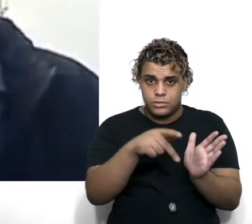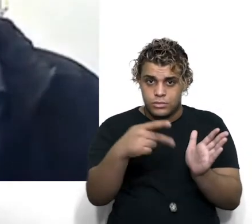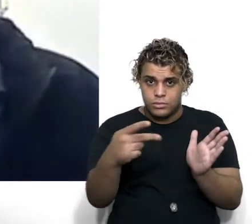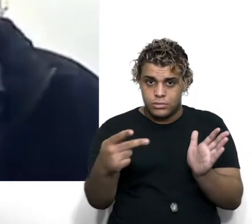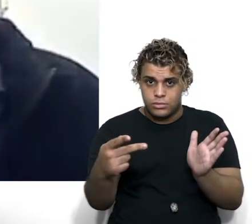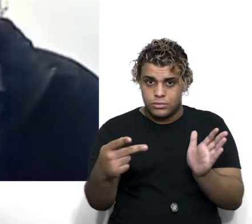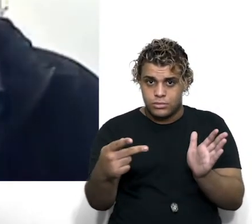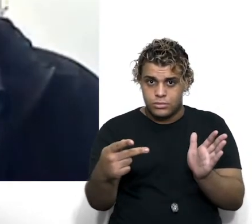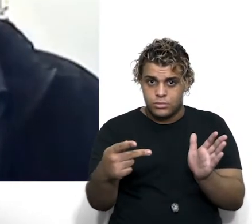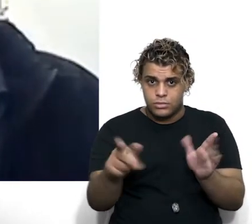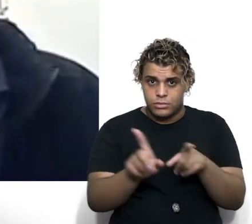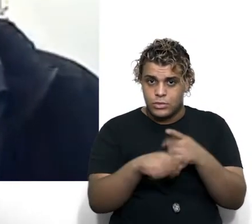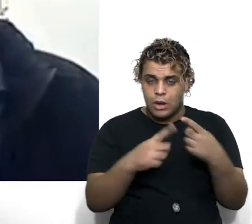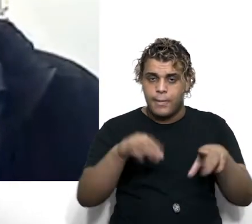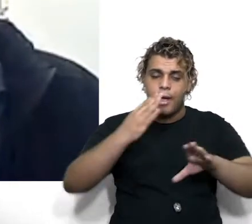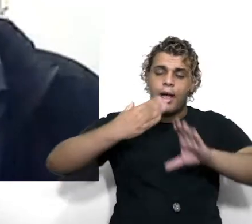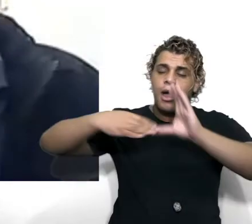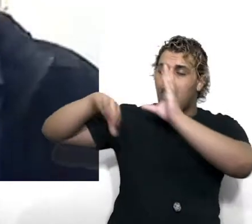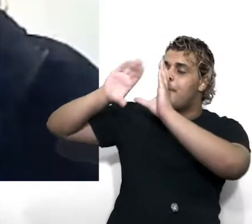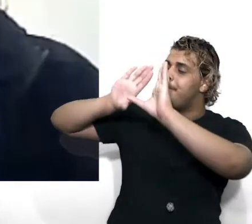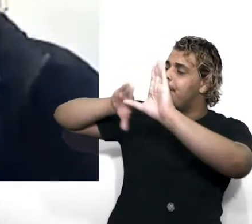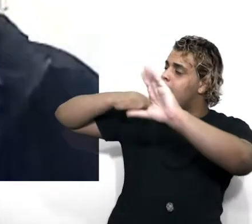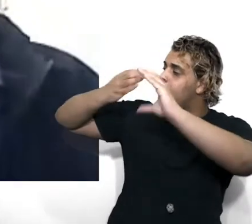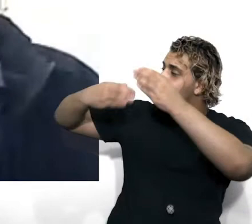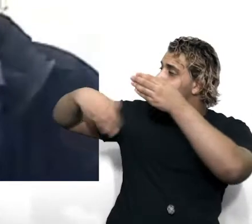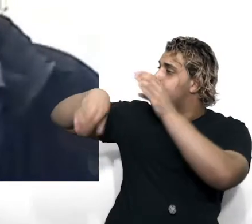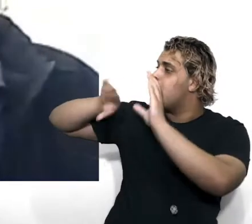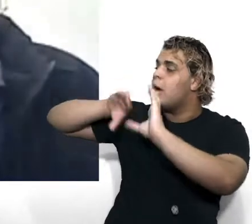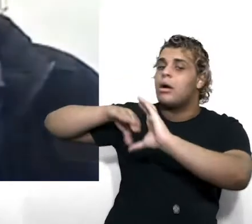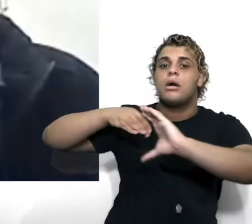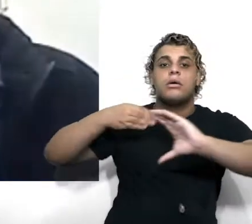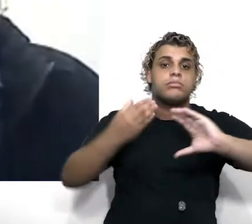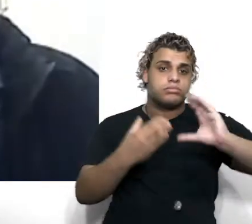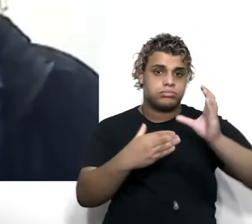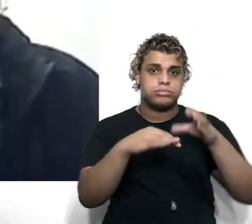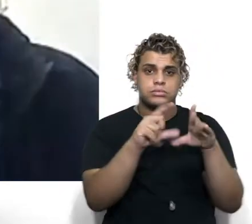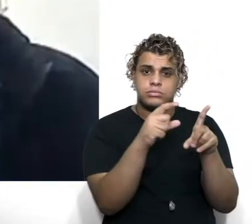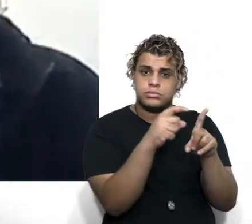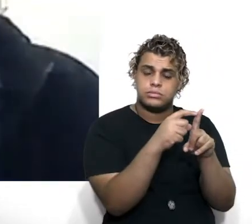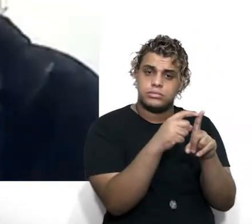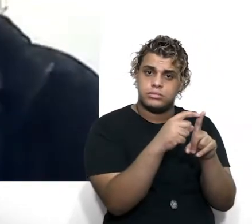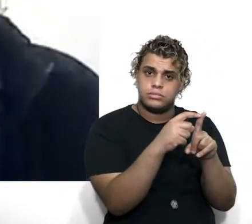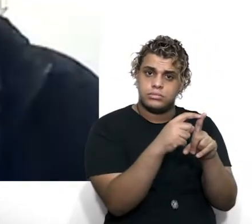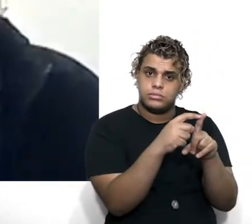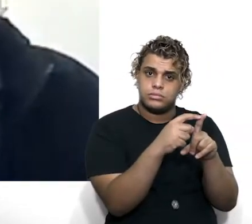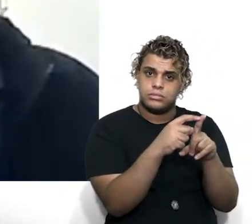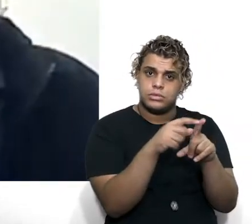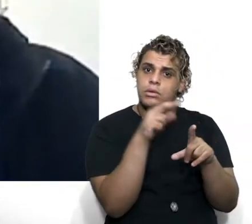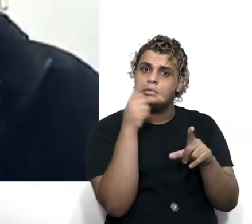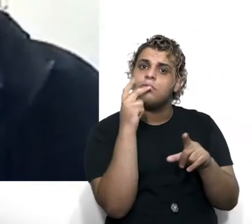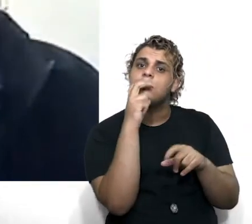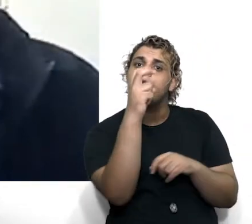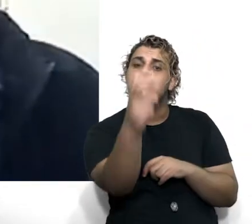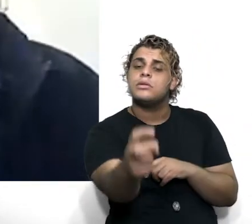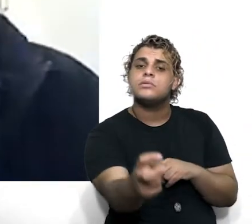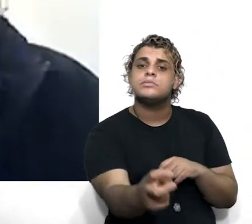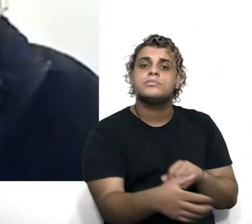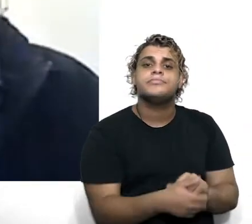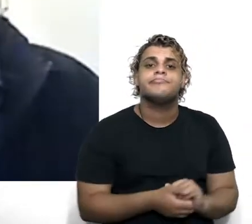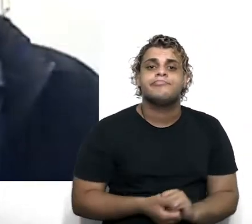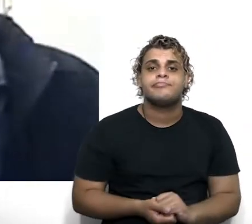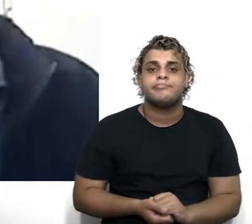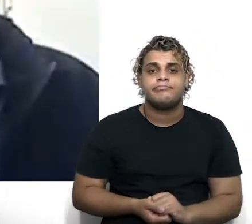ordem da canção, do canto, é da ordem da palavra que de repente se tem que dizer em voz alta, não é?